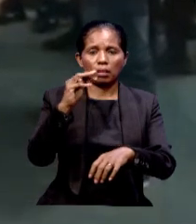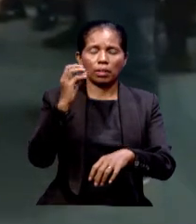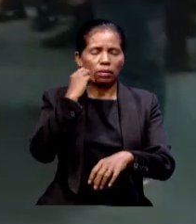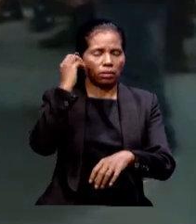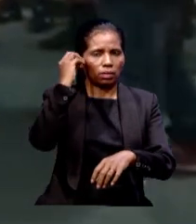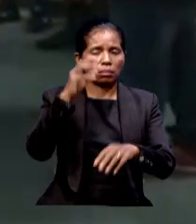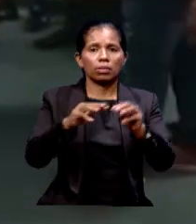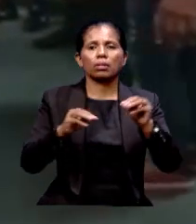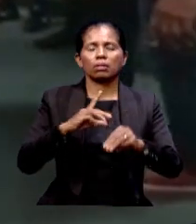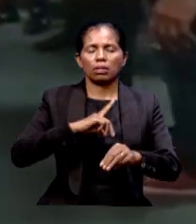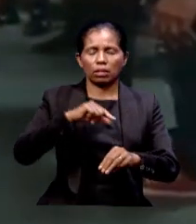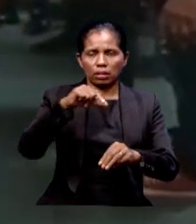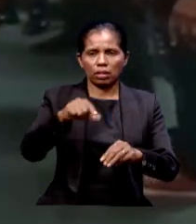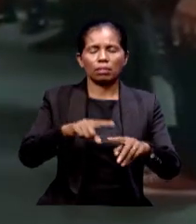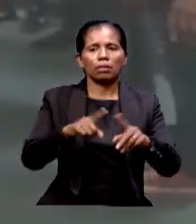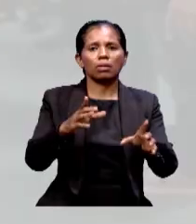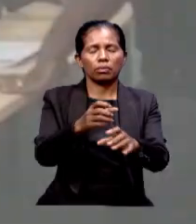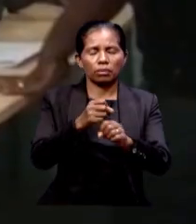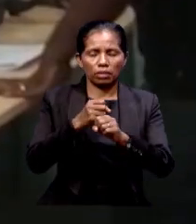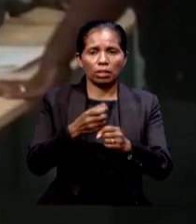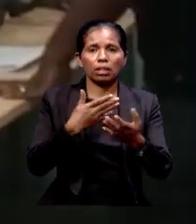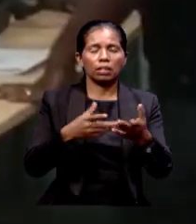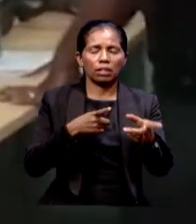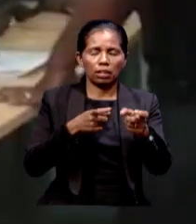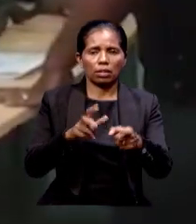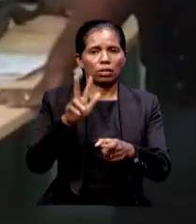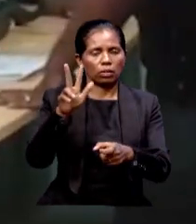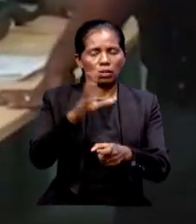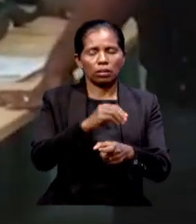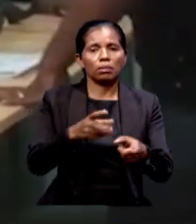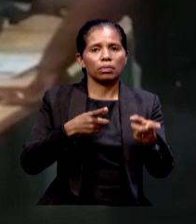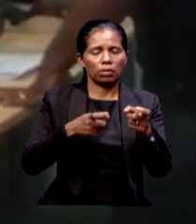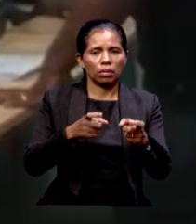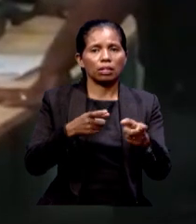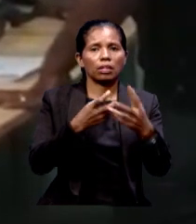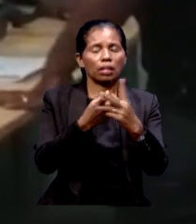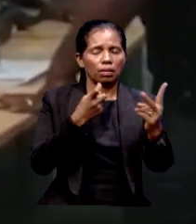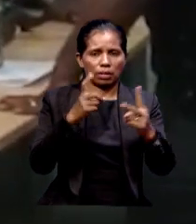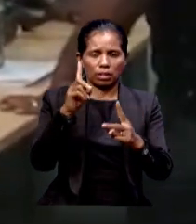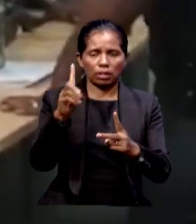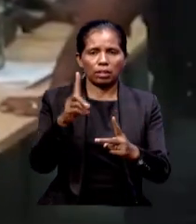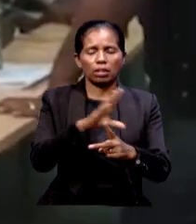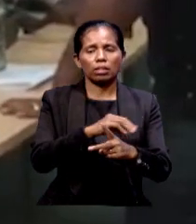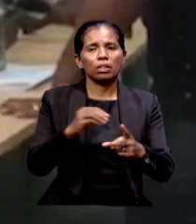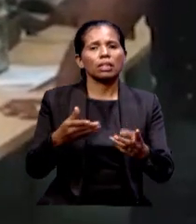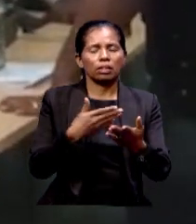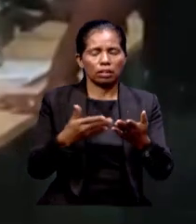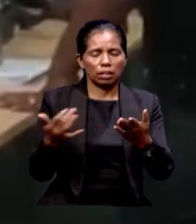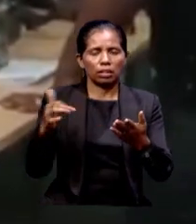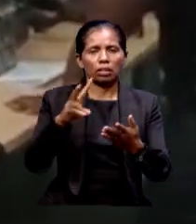Lois município Likisa no identifica kilat lolontolu pistola ida rama ida homunisoins rihun ruoresin